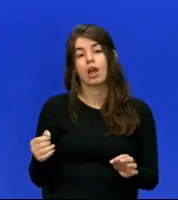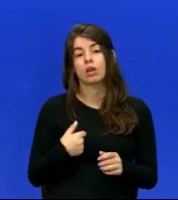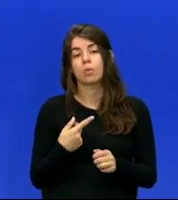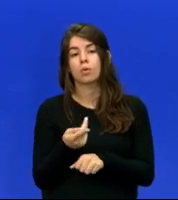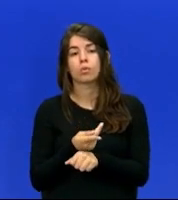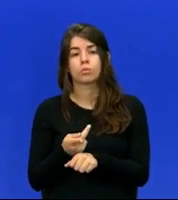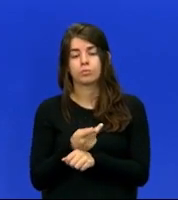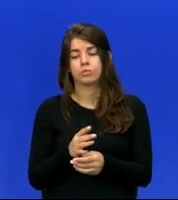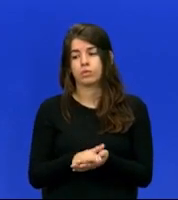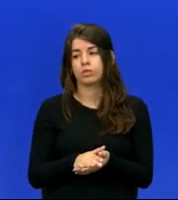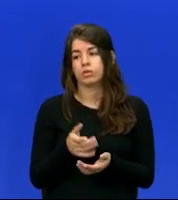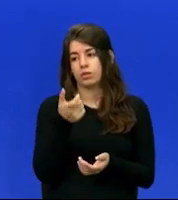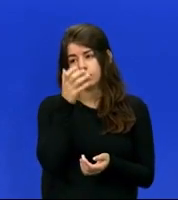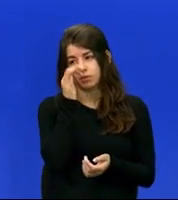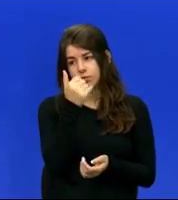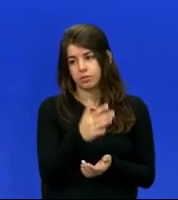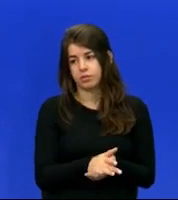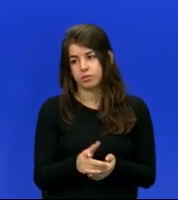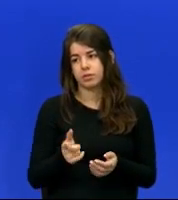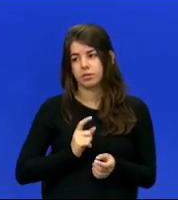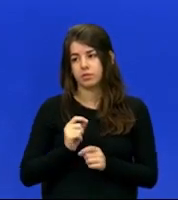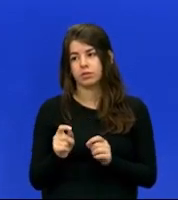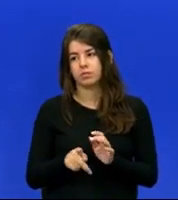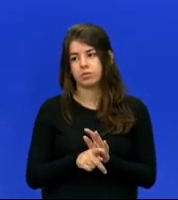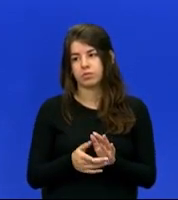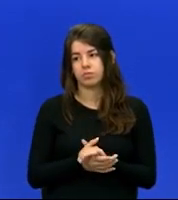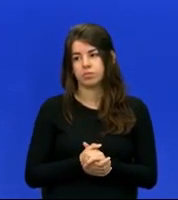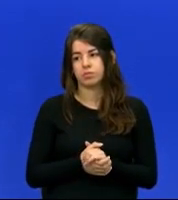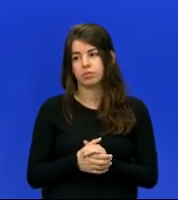procura. Então, aqui no caso, eu tenho